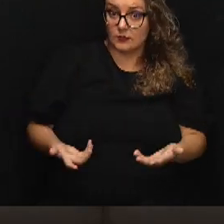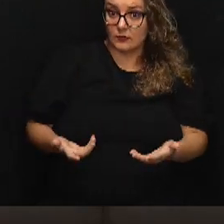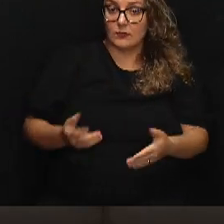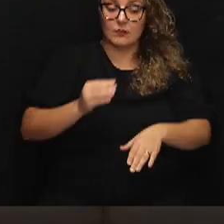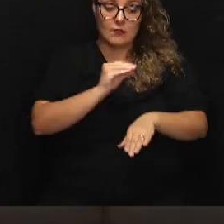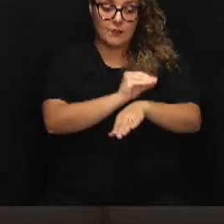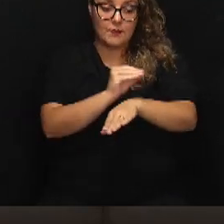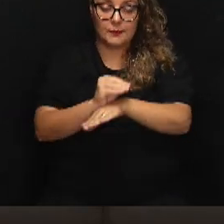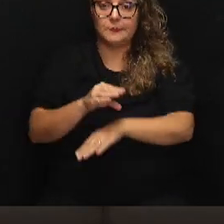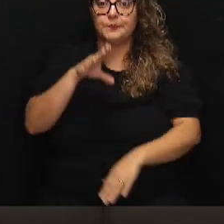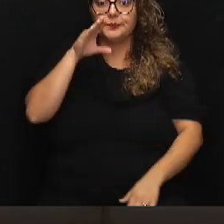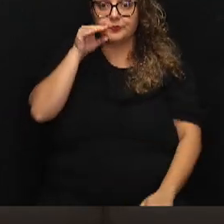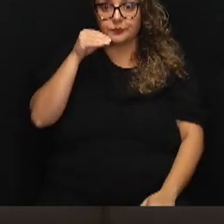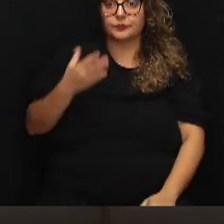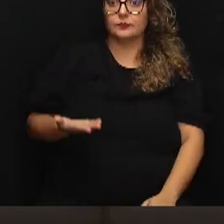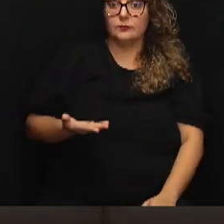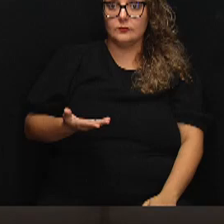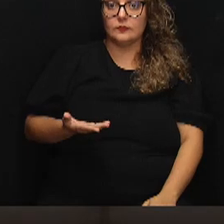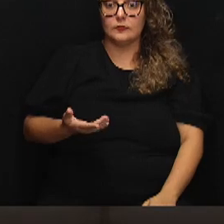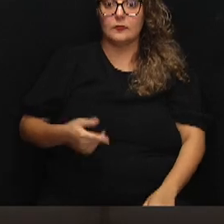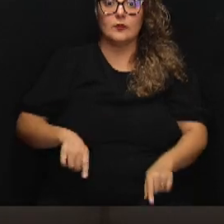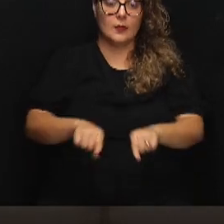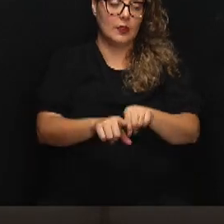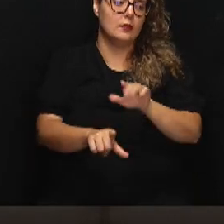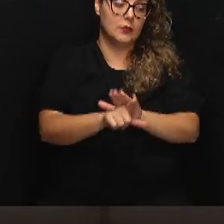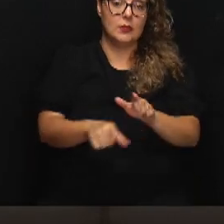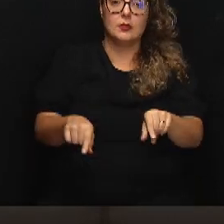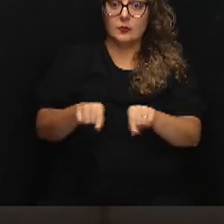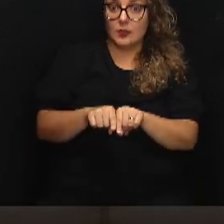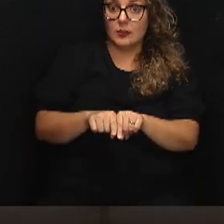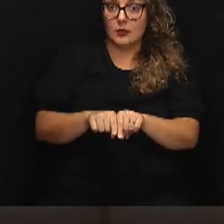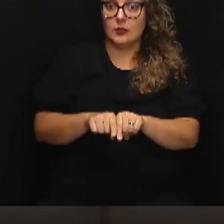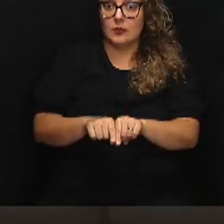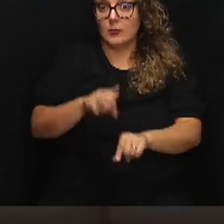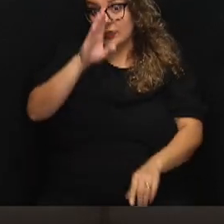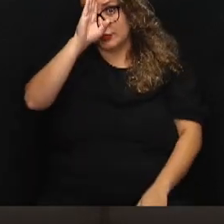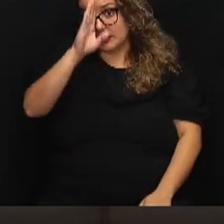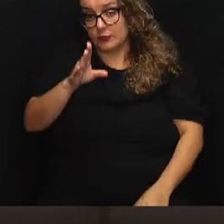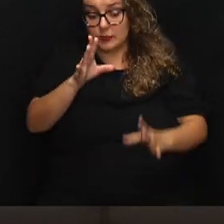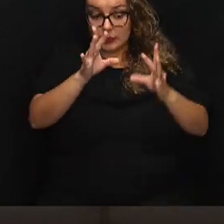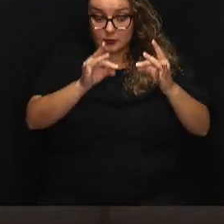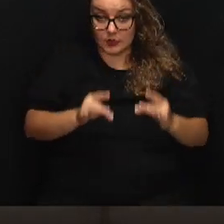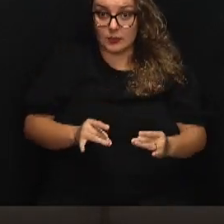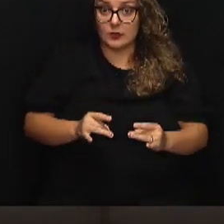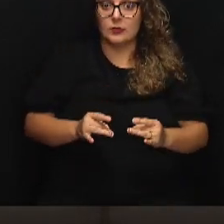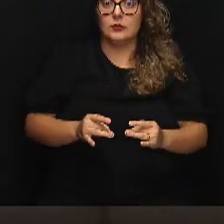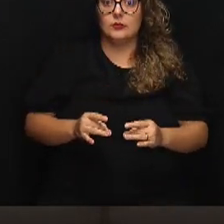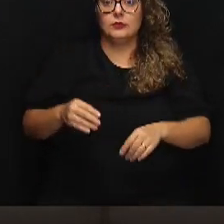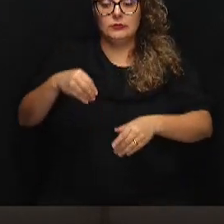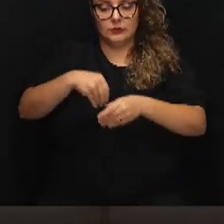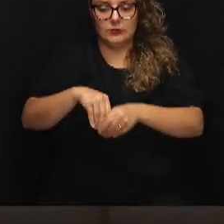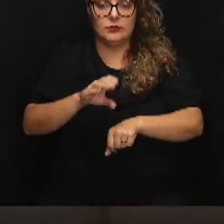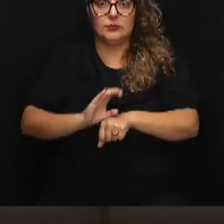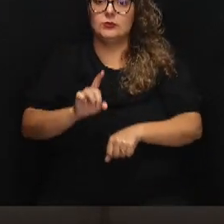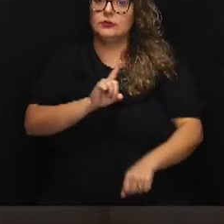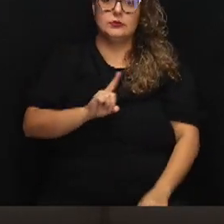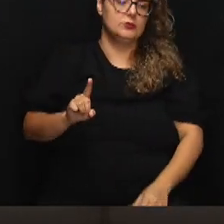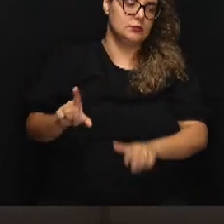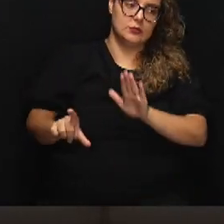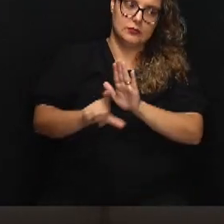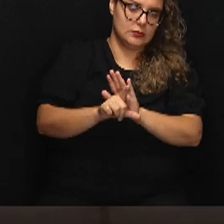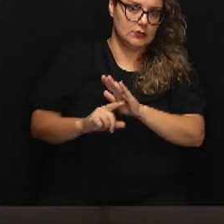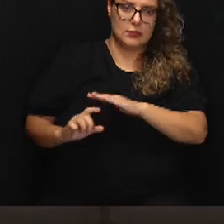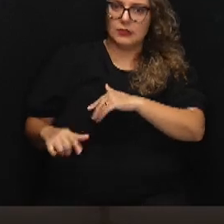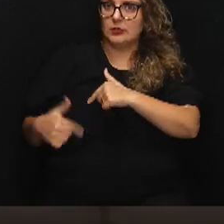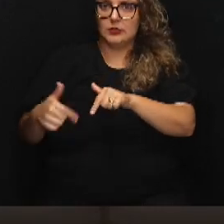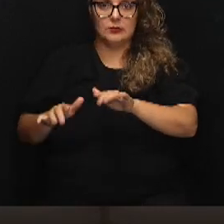cuidar dos funcionários e a parte da legislação também, mas o principal aprofundamento dele no curso não é a legislação